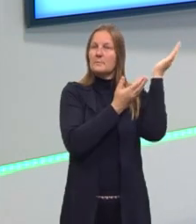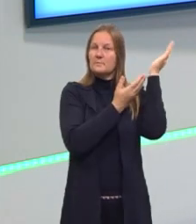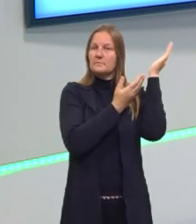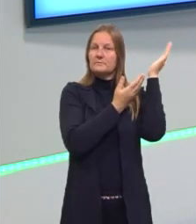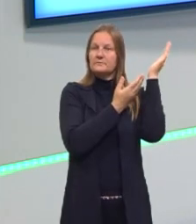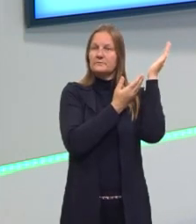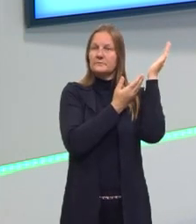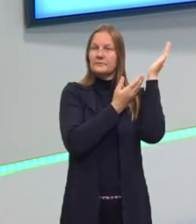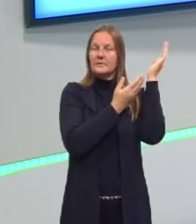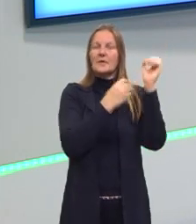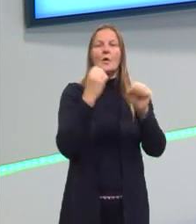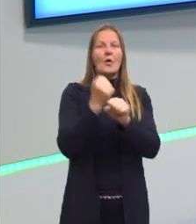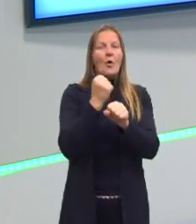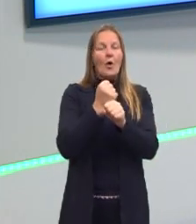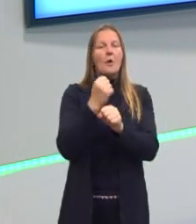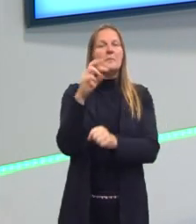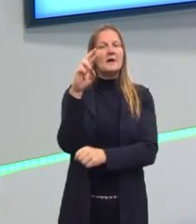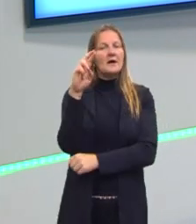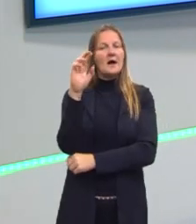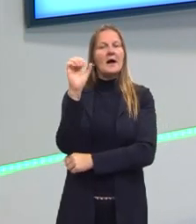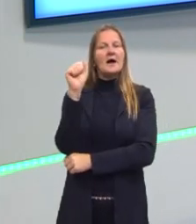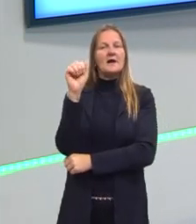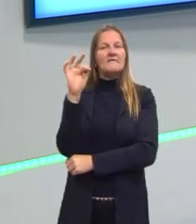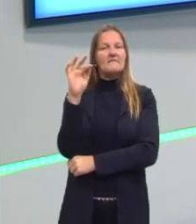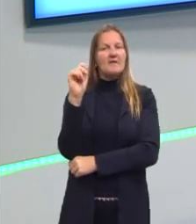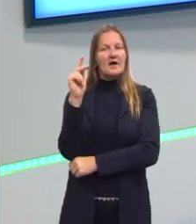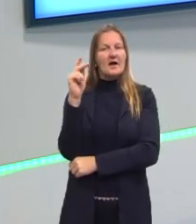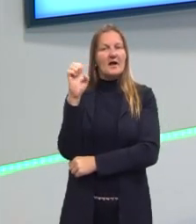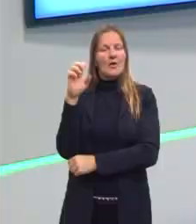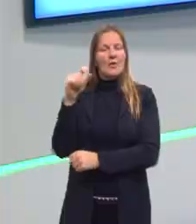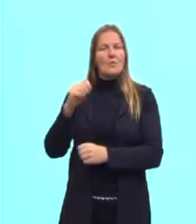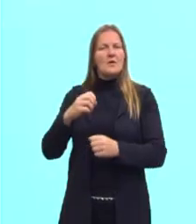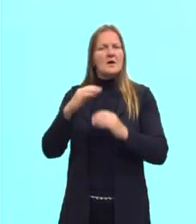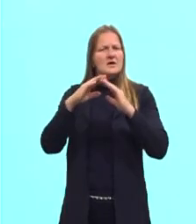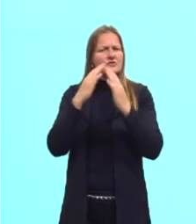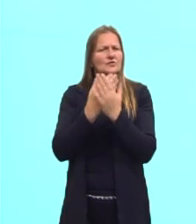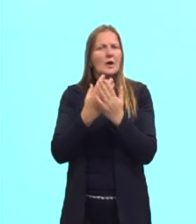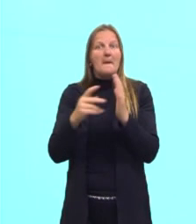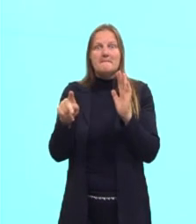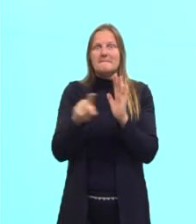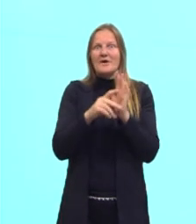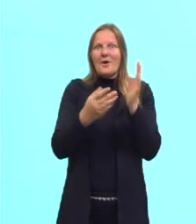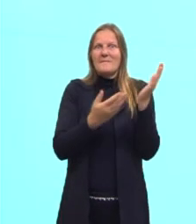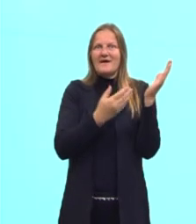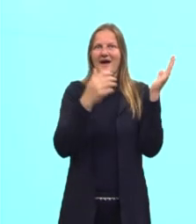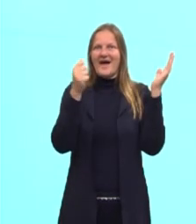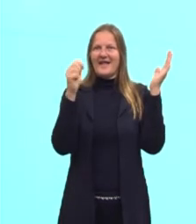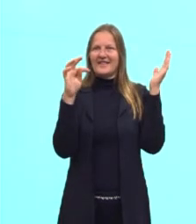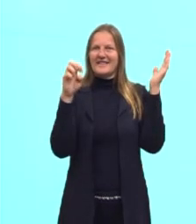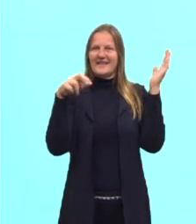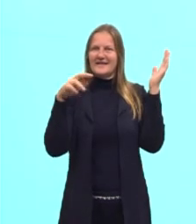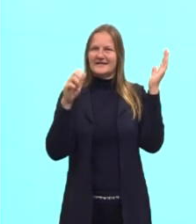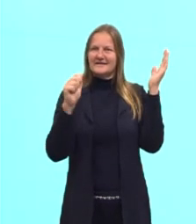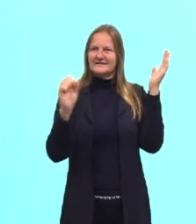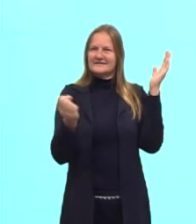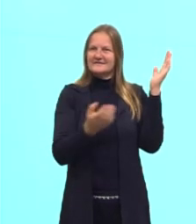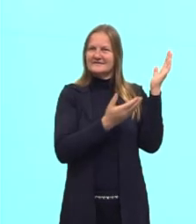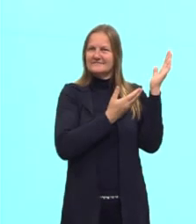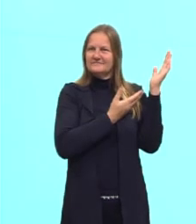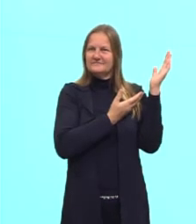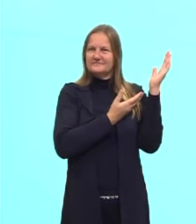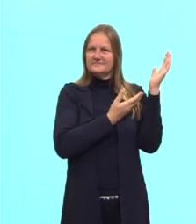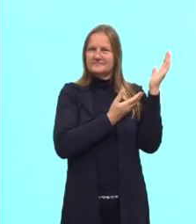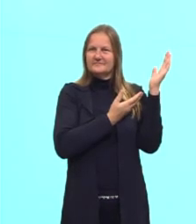é uma obra do Rafael a escola de Atenas que já foi apresentado na nossa última aula é uma